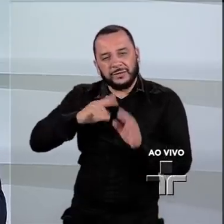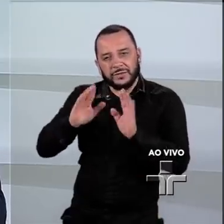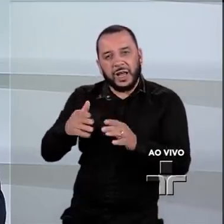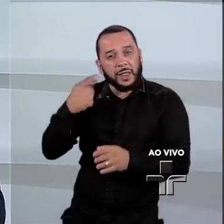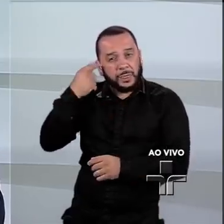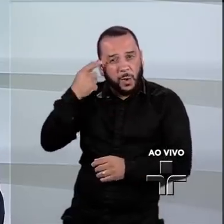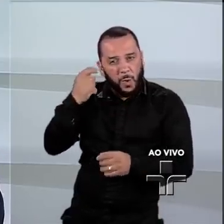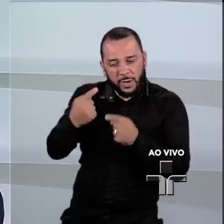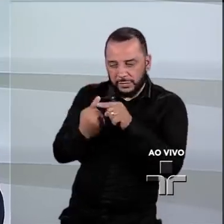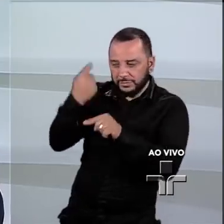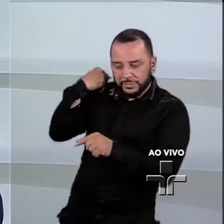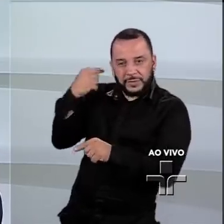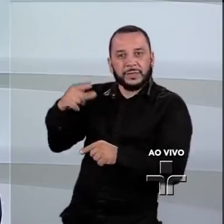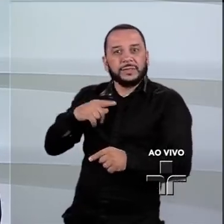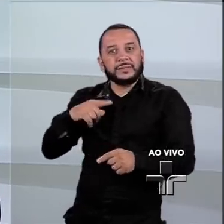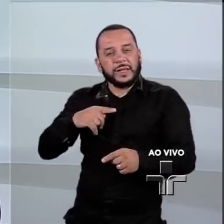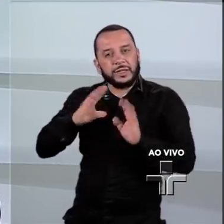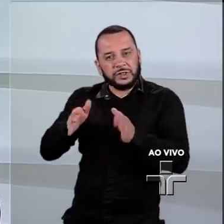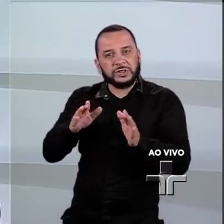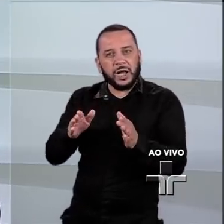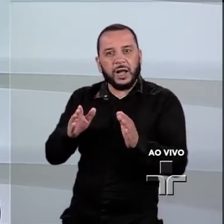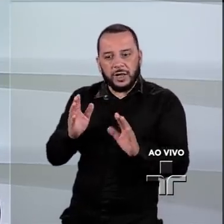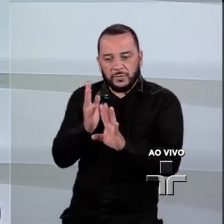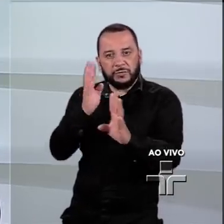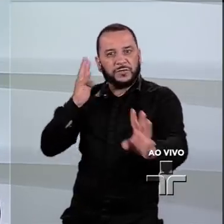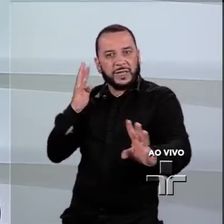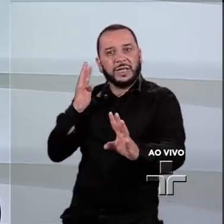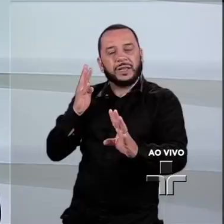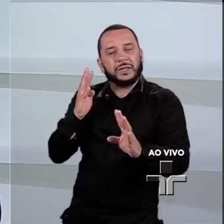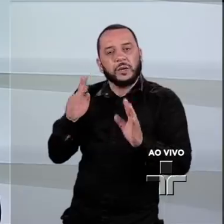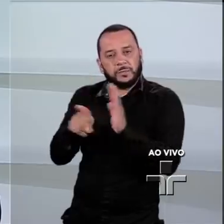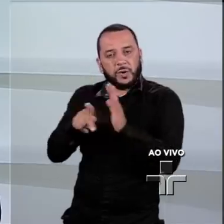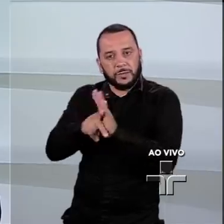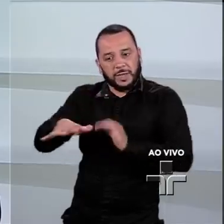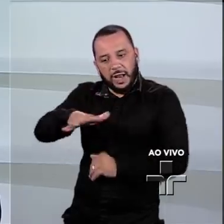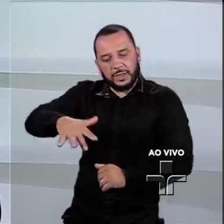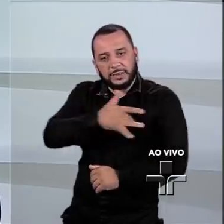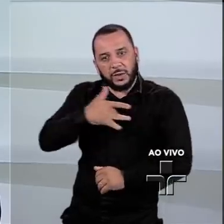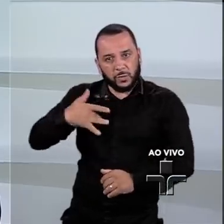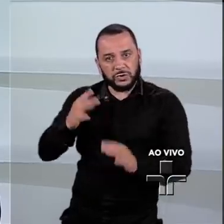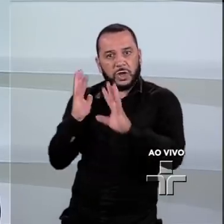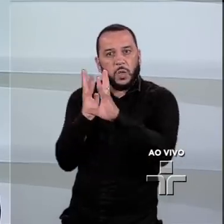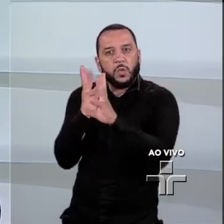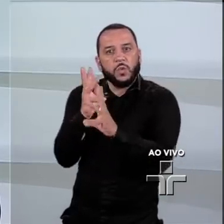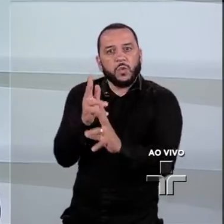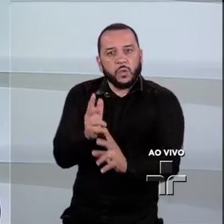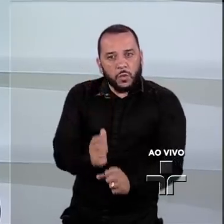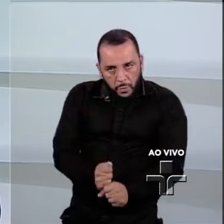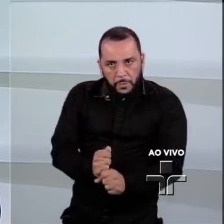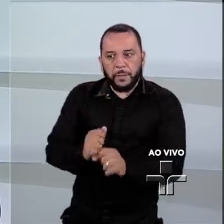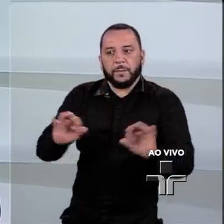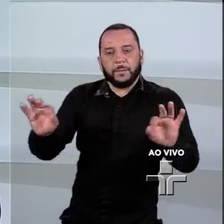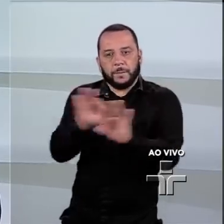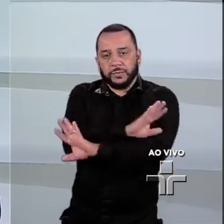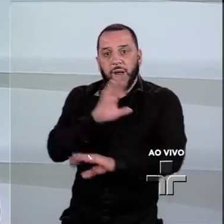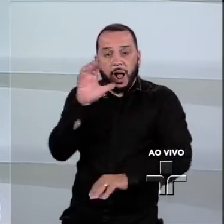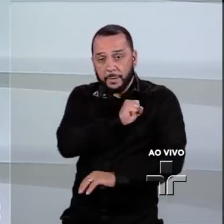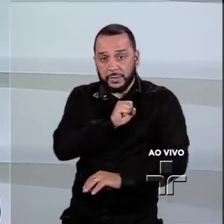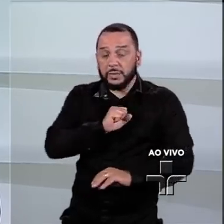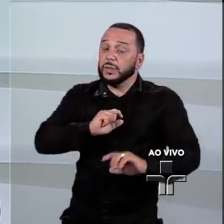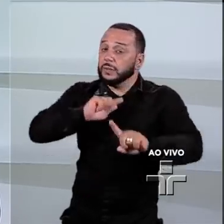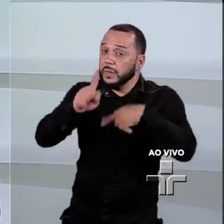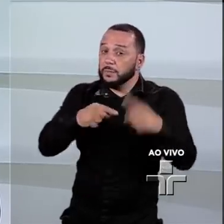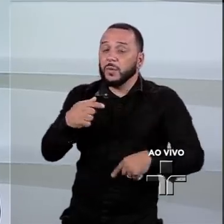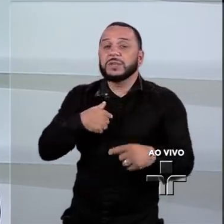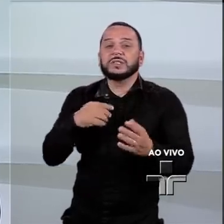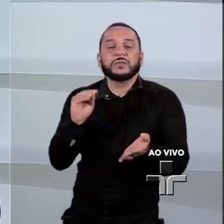da Saúde, 485 mil exames. Depois disso, a população se queixou da demora para conseguir apresentar